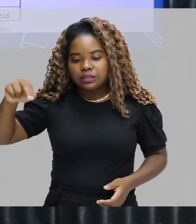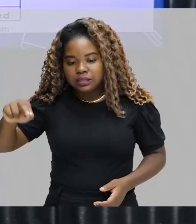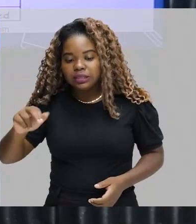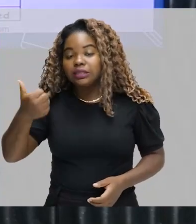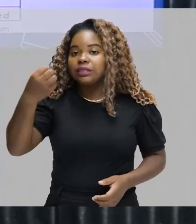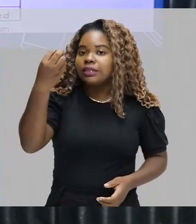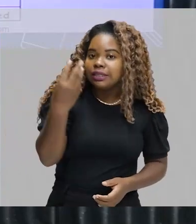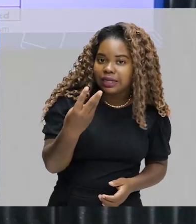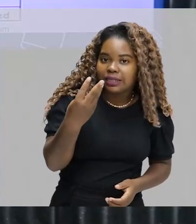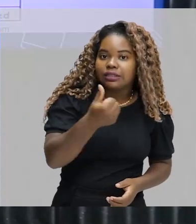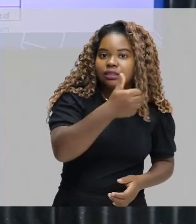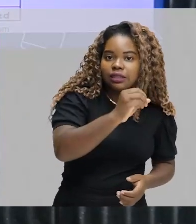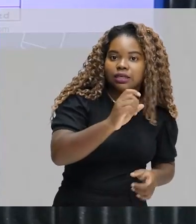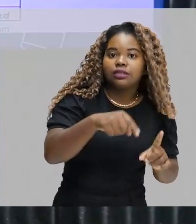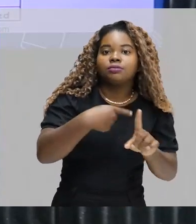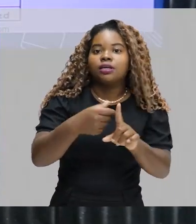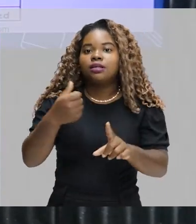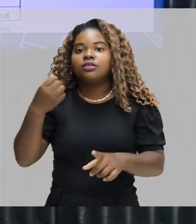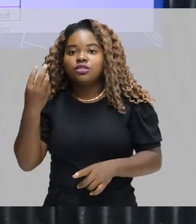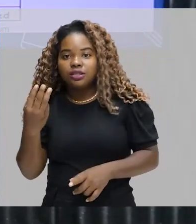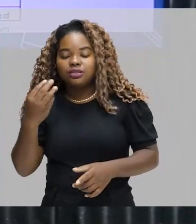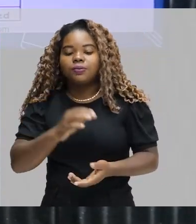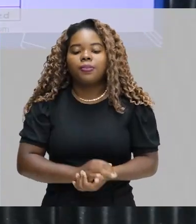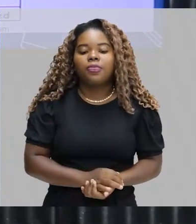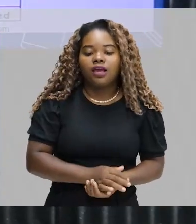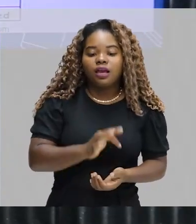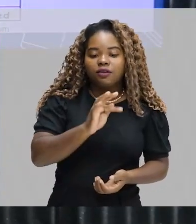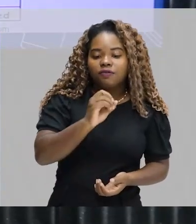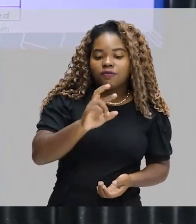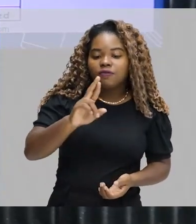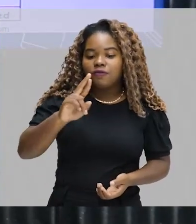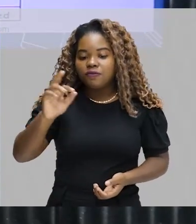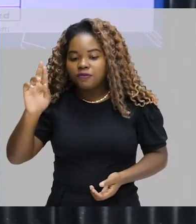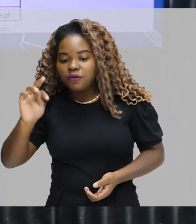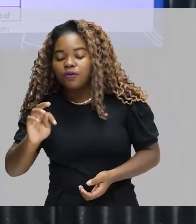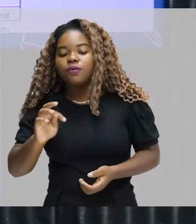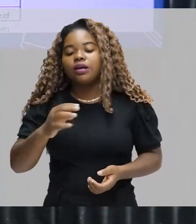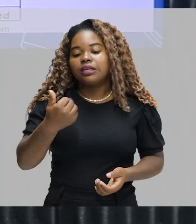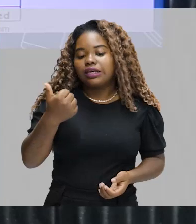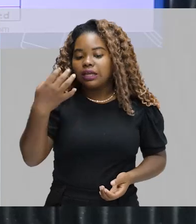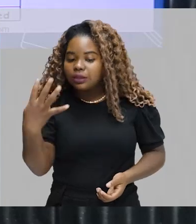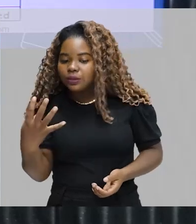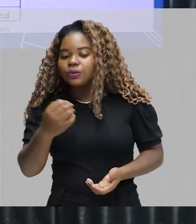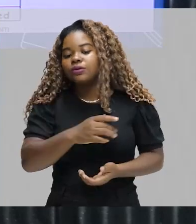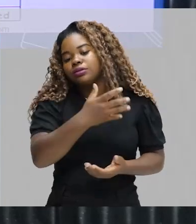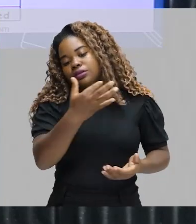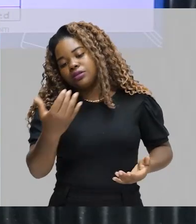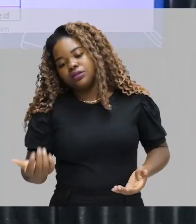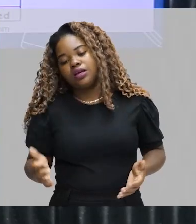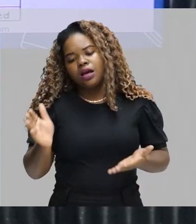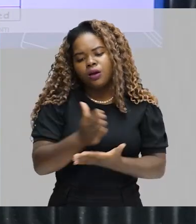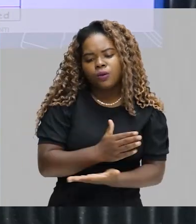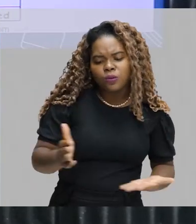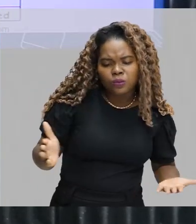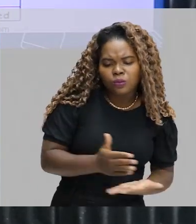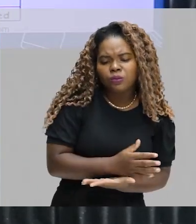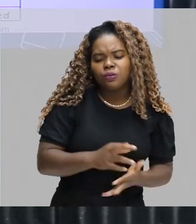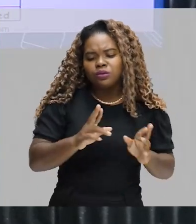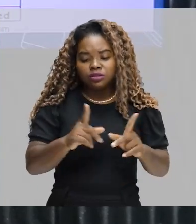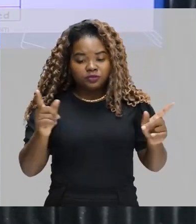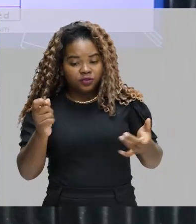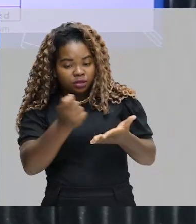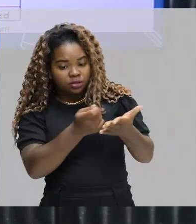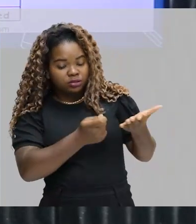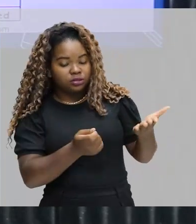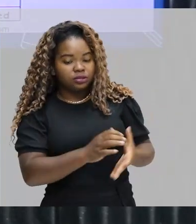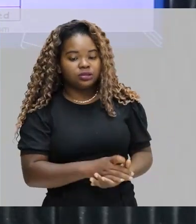tenho 13. 14, aí eu tenho 14 e assim por diante. Tem algumas diferenças na escrita,